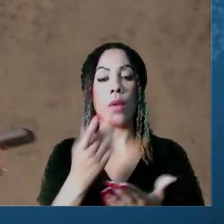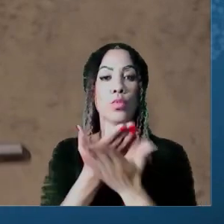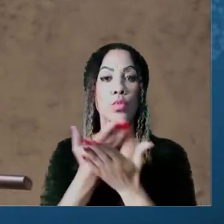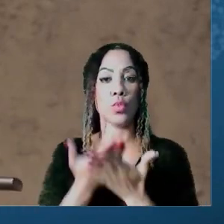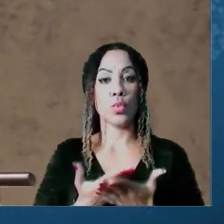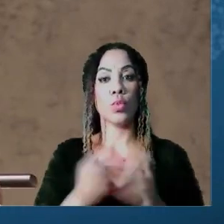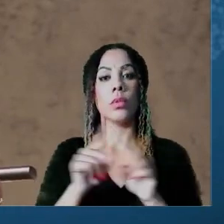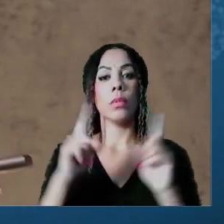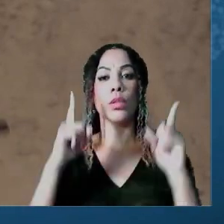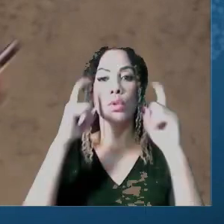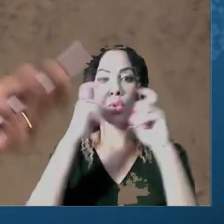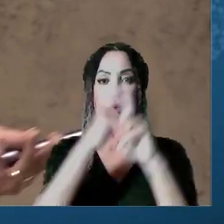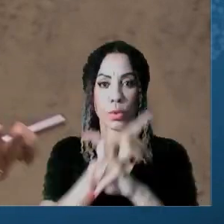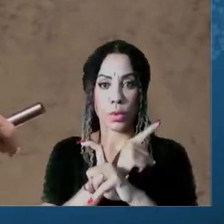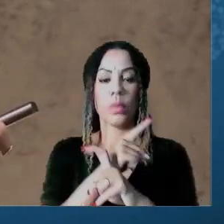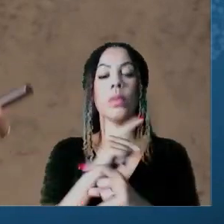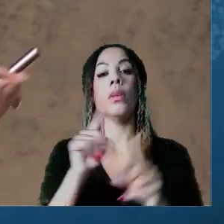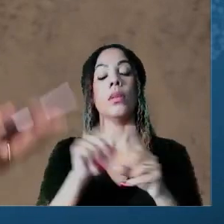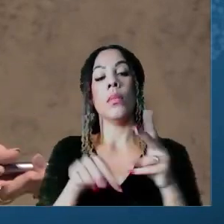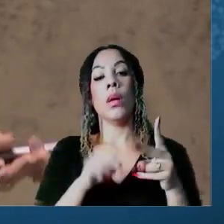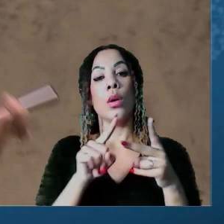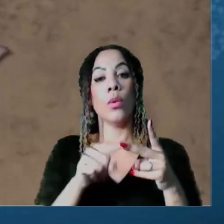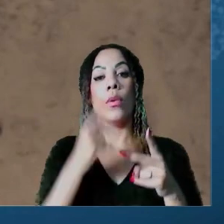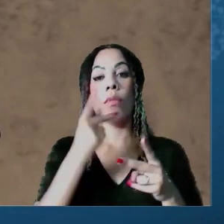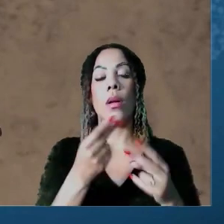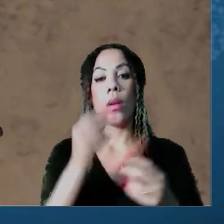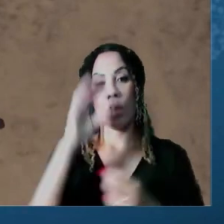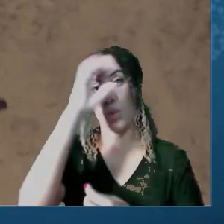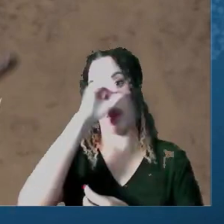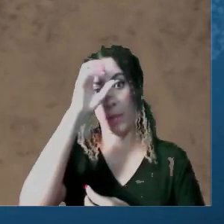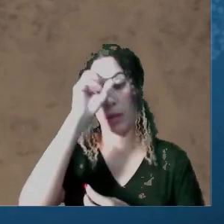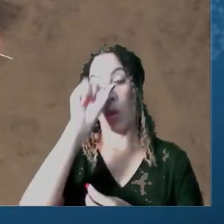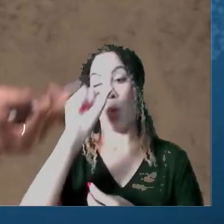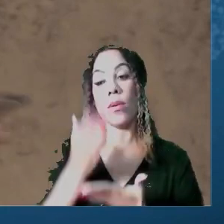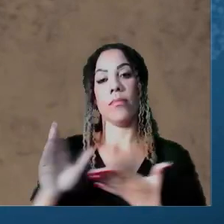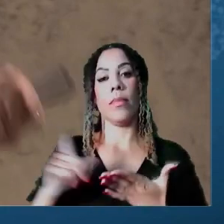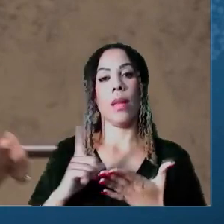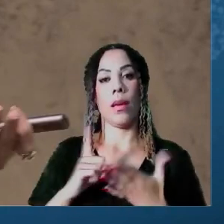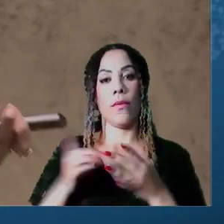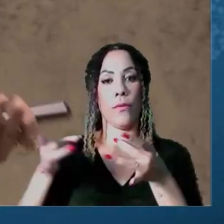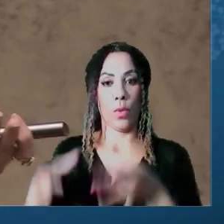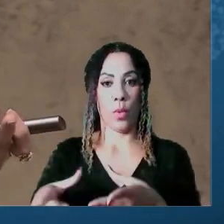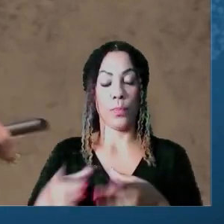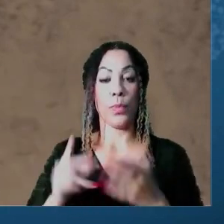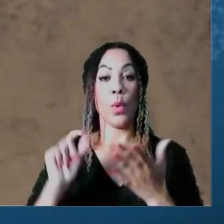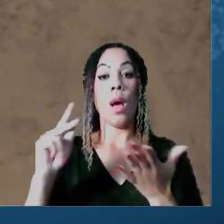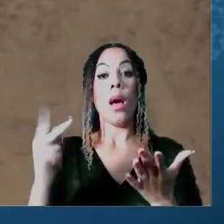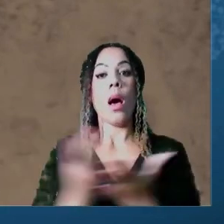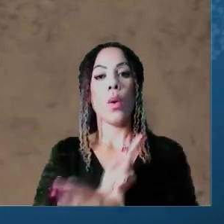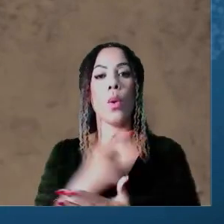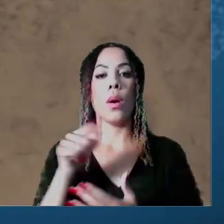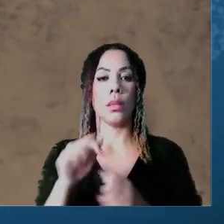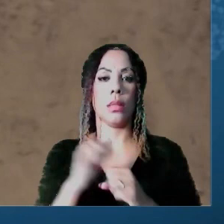especificidades per se, e, número 2, falar do aprendizado, do legado. o que aconteceu durante essa pandemia, mas